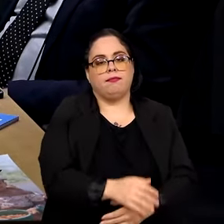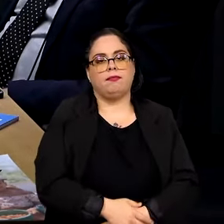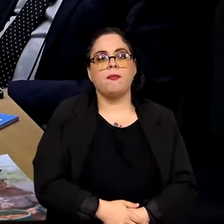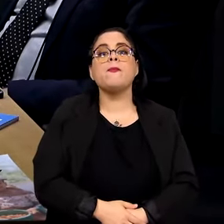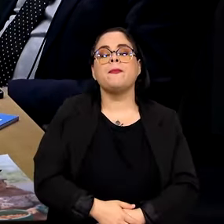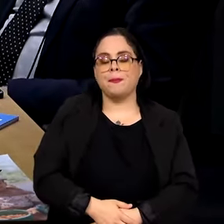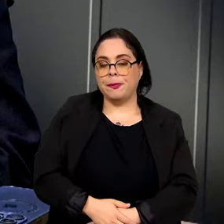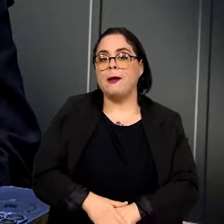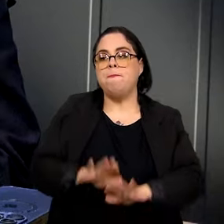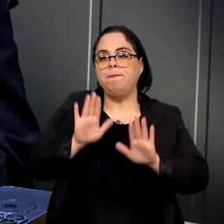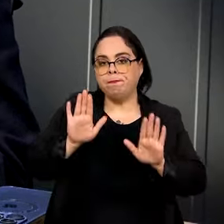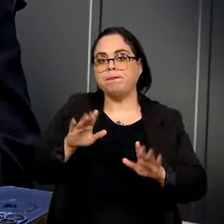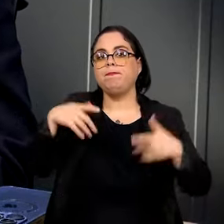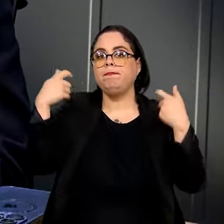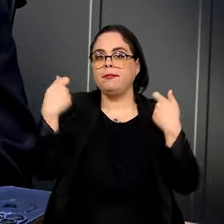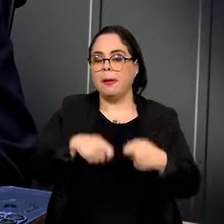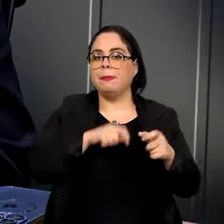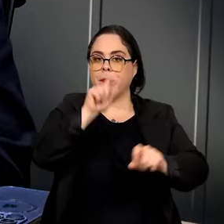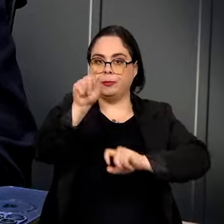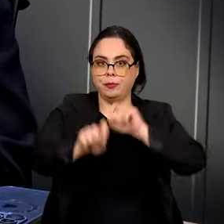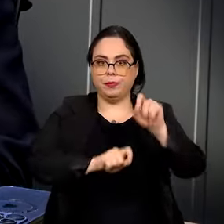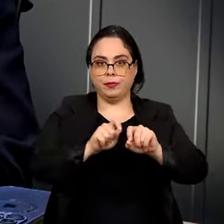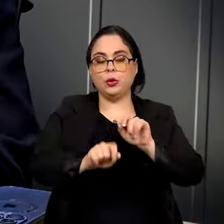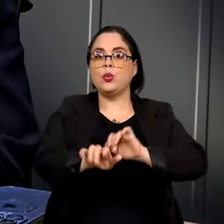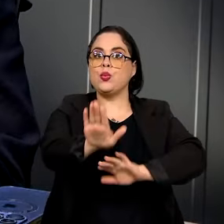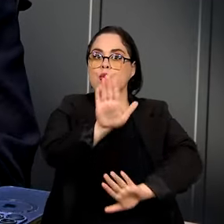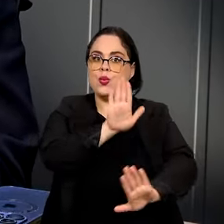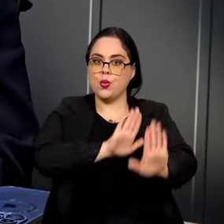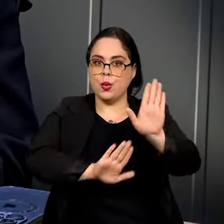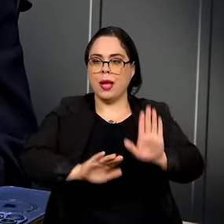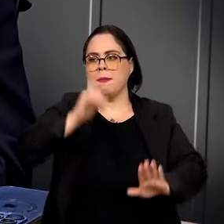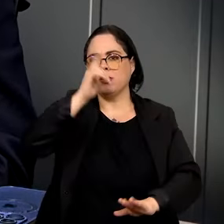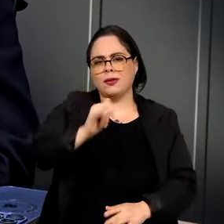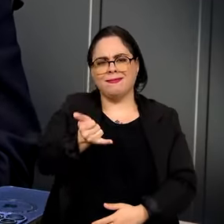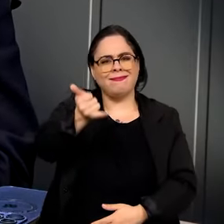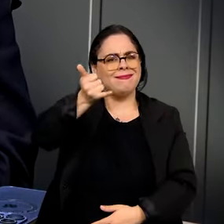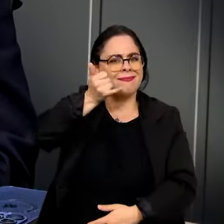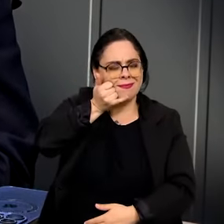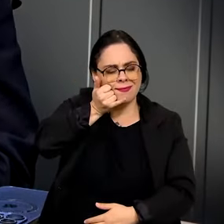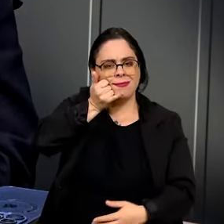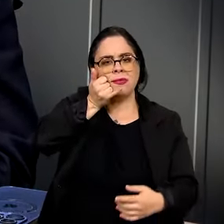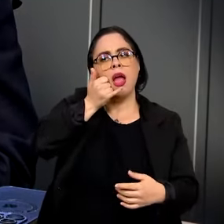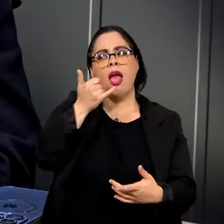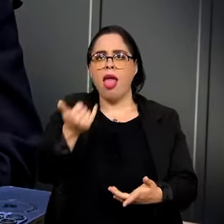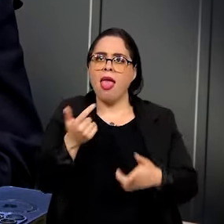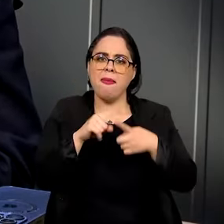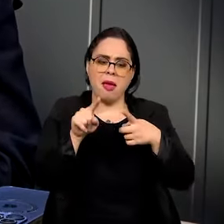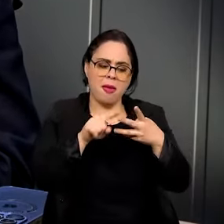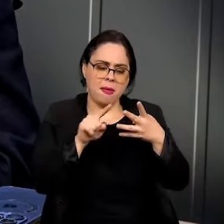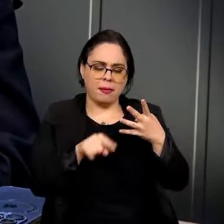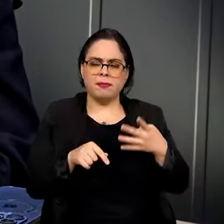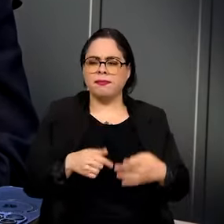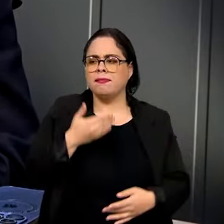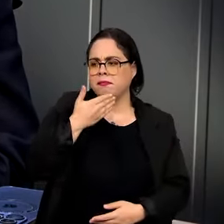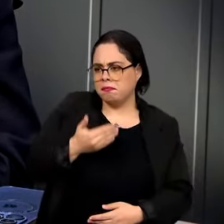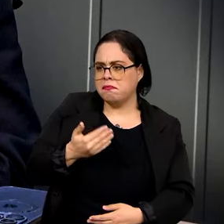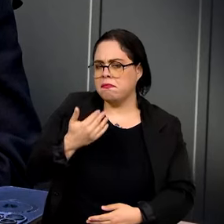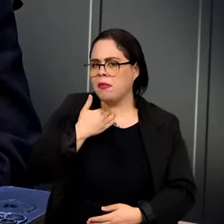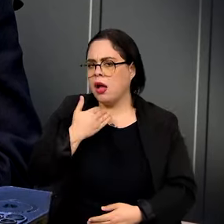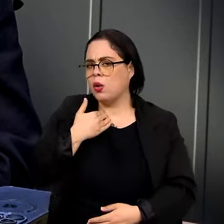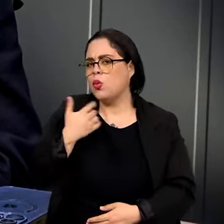que aconteça é é preciso ter apenas cuidado quando as pessoas Ligar precisam checar né com a própria